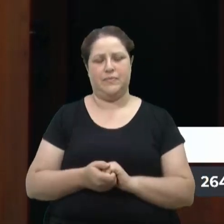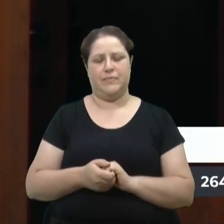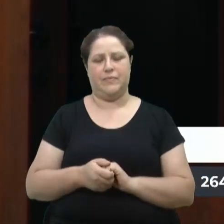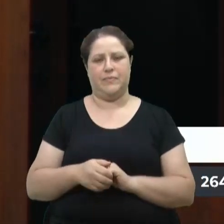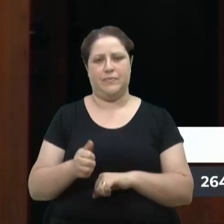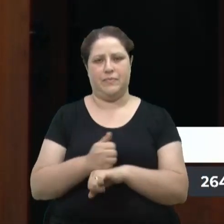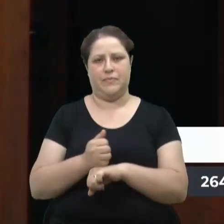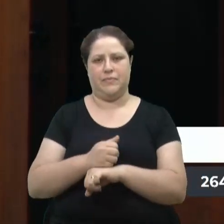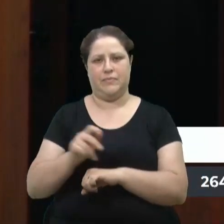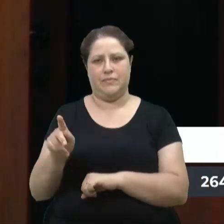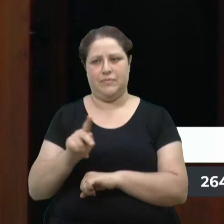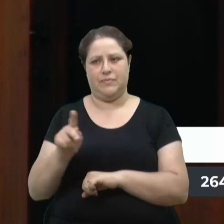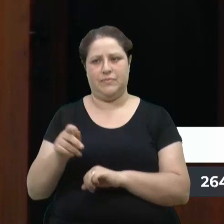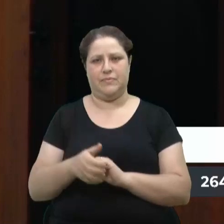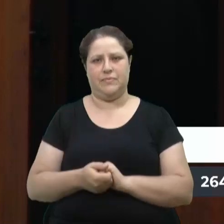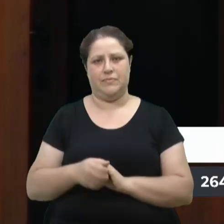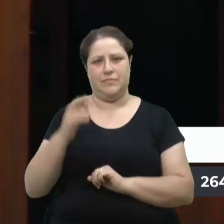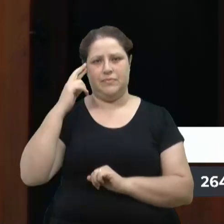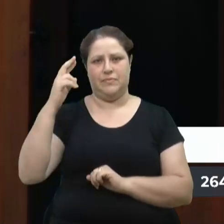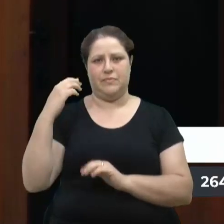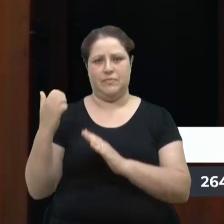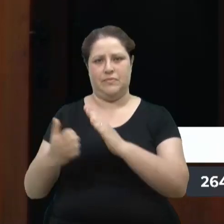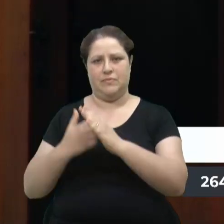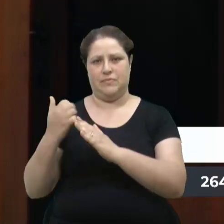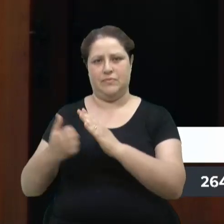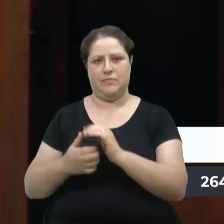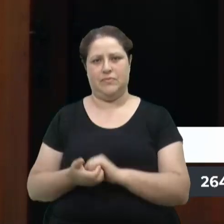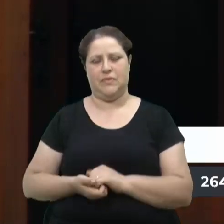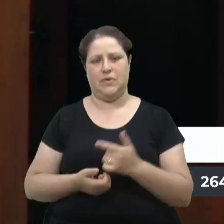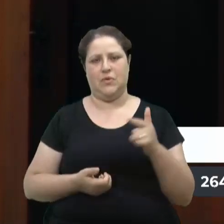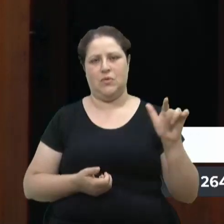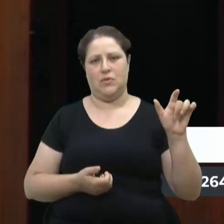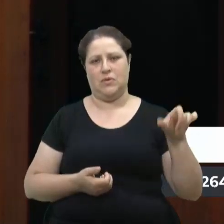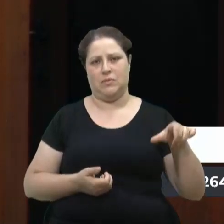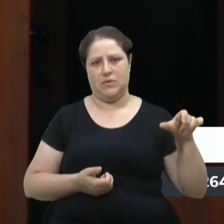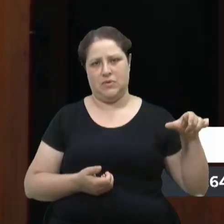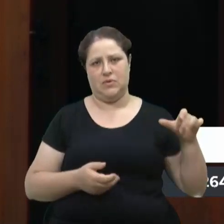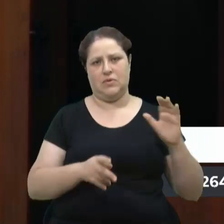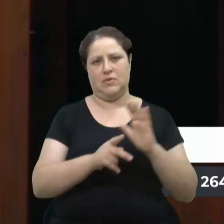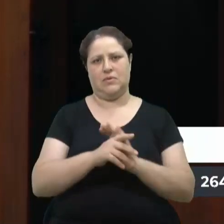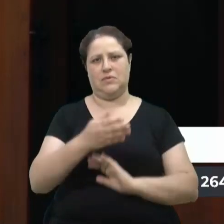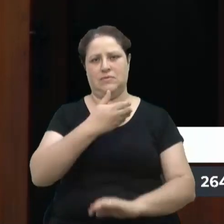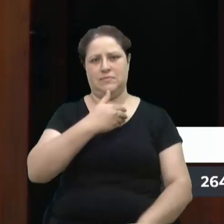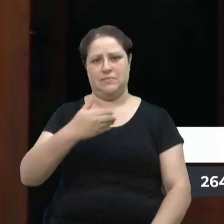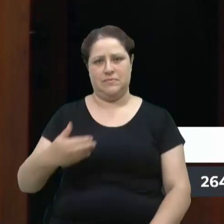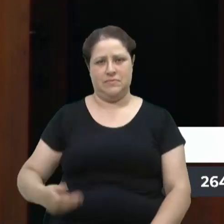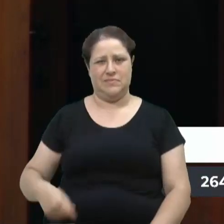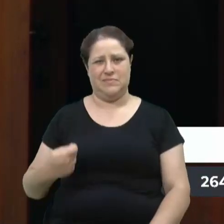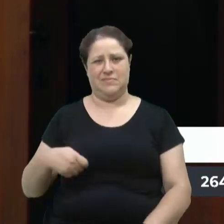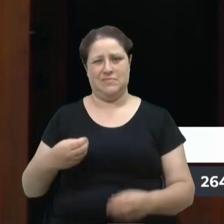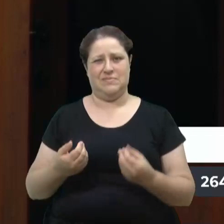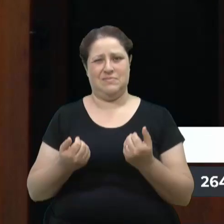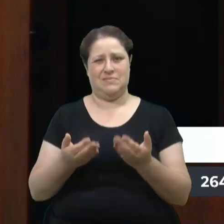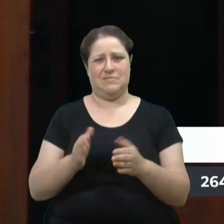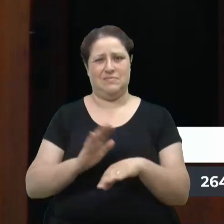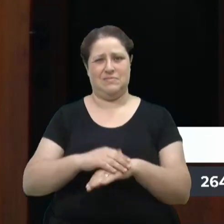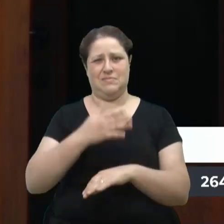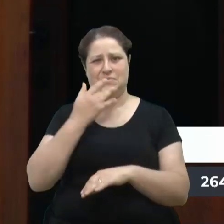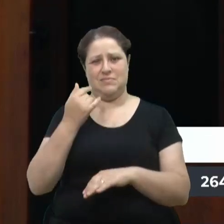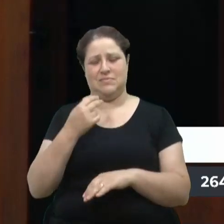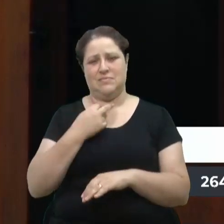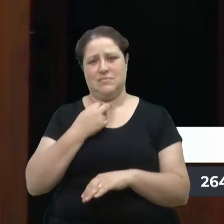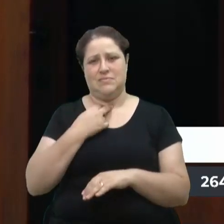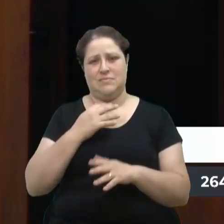trabalhador e o empresário. O restante são, aqui do setor público, a gente tem que facilitar, não atrapalhar,